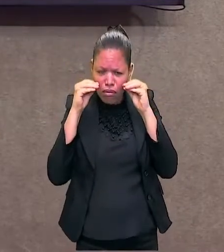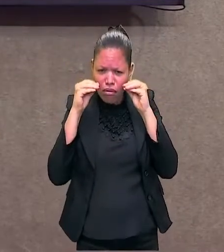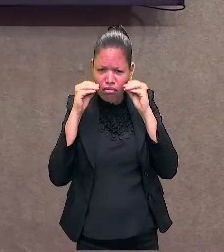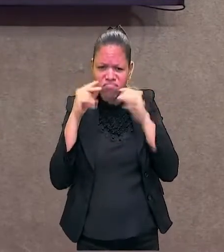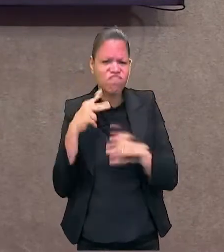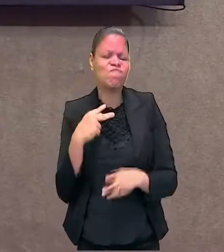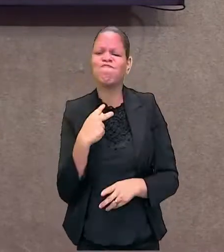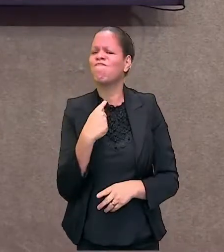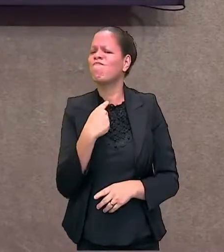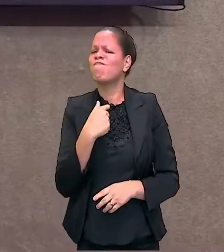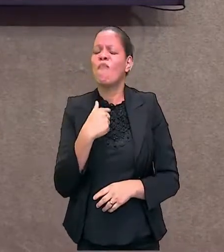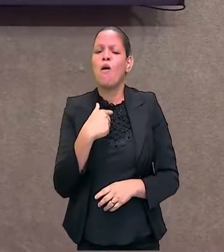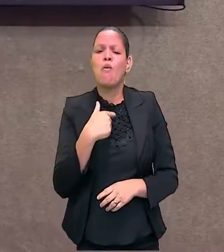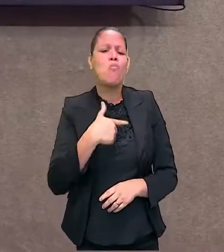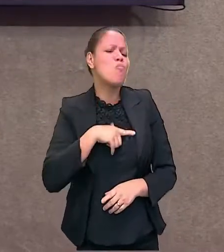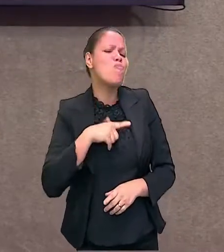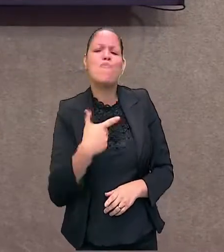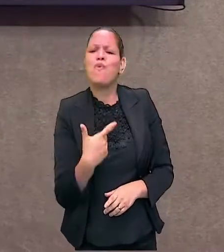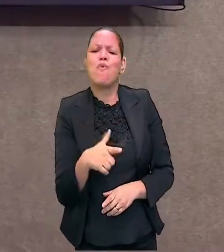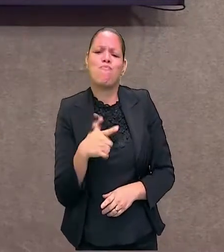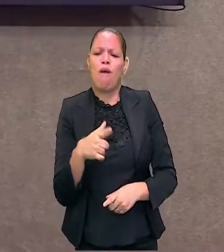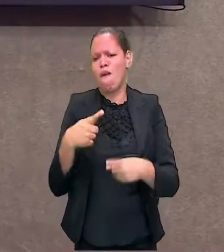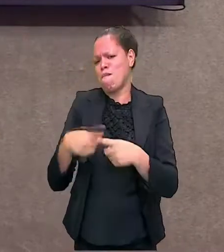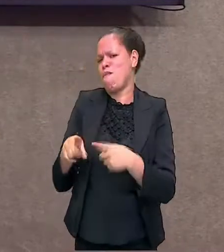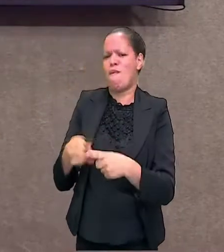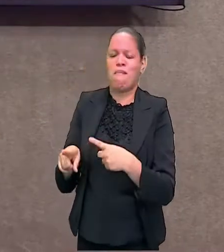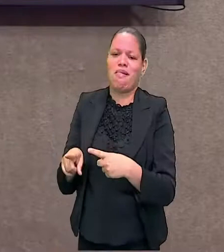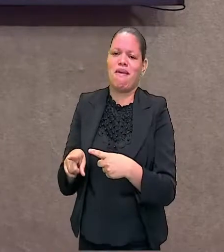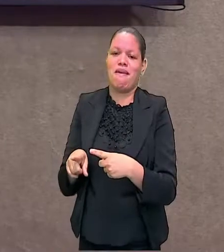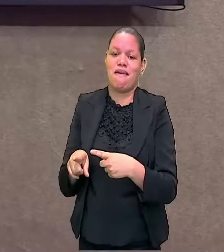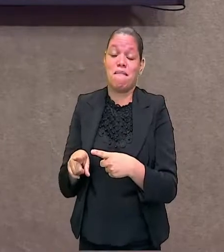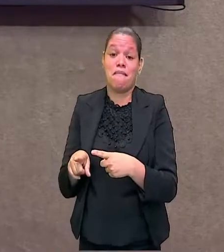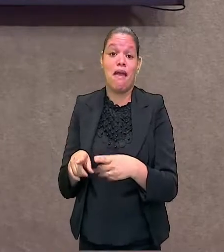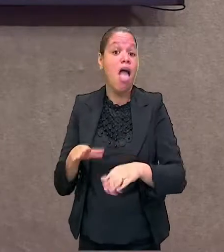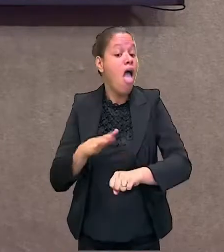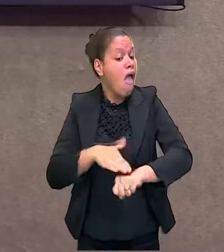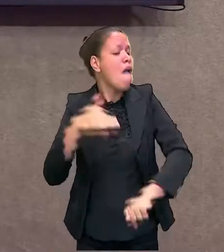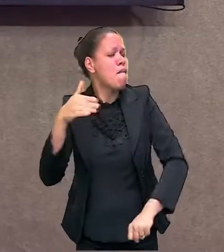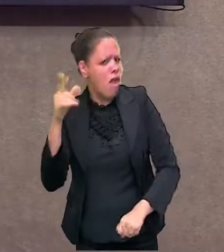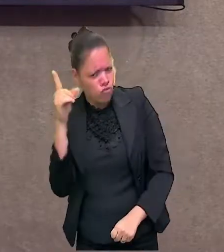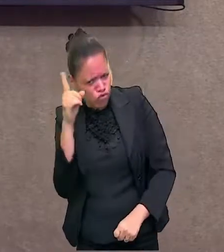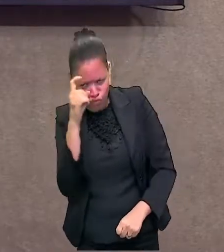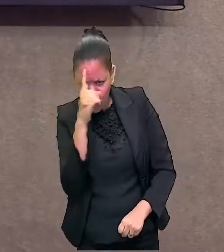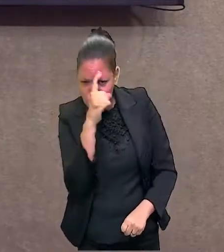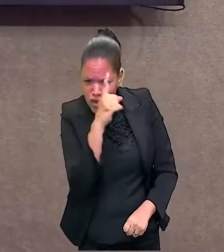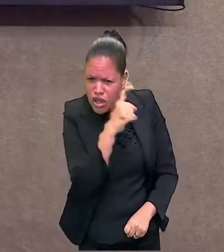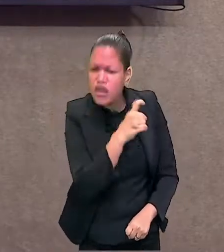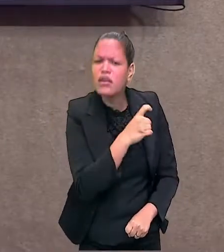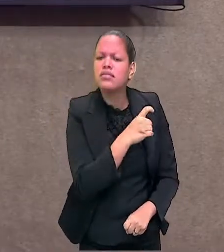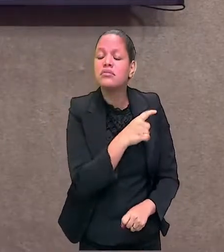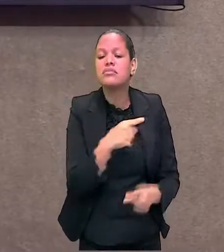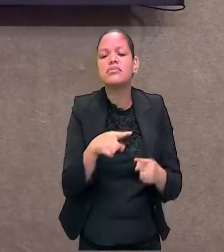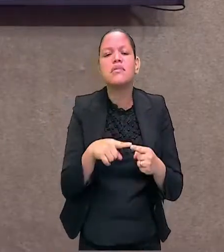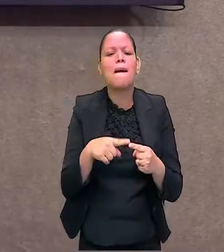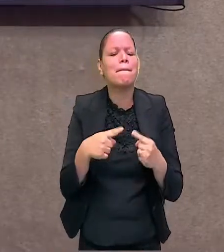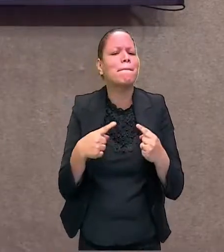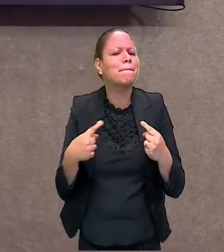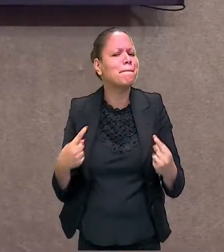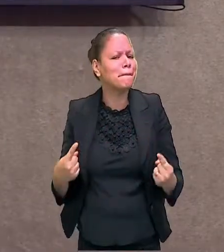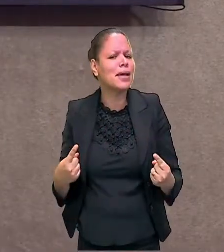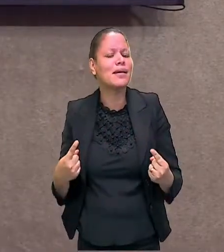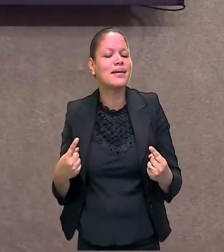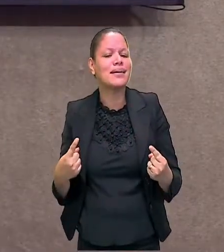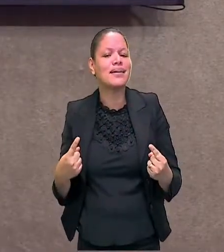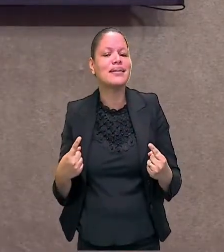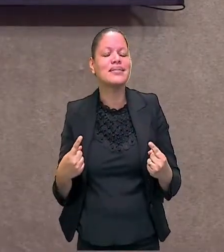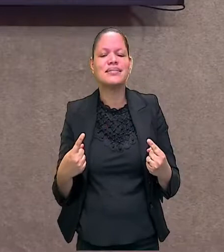te dar uma dificuldade, você vai forçar mais os seus olhos, isso vai te